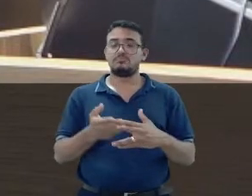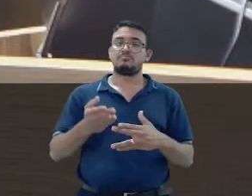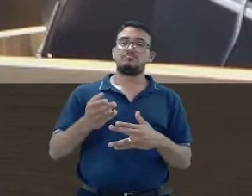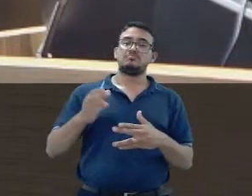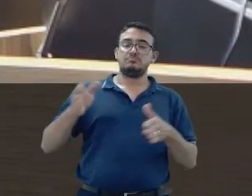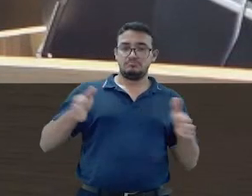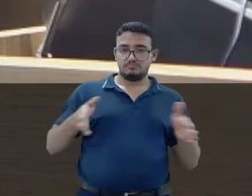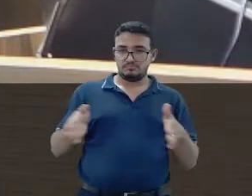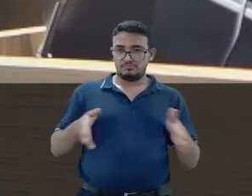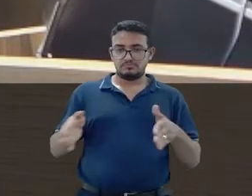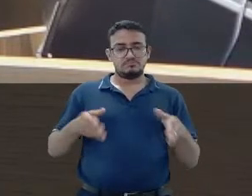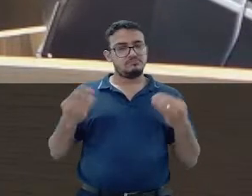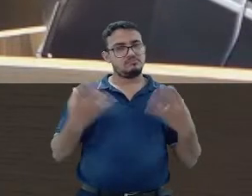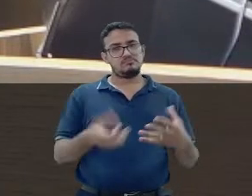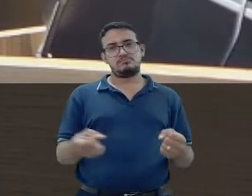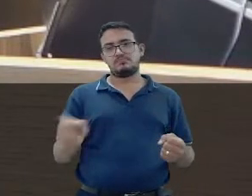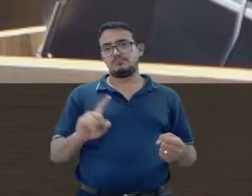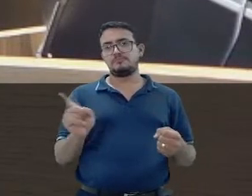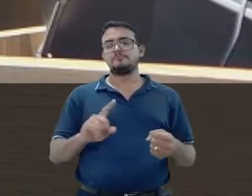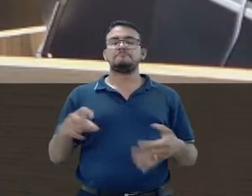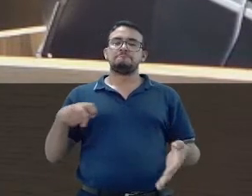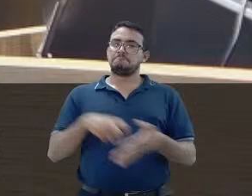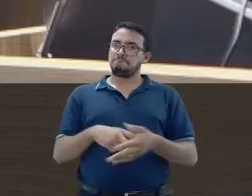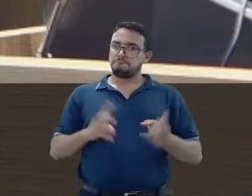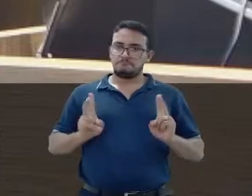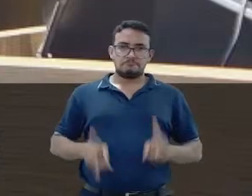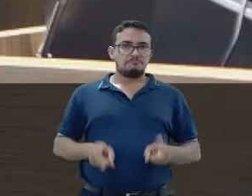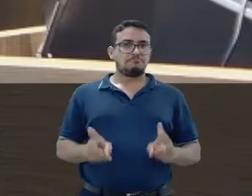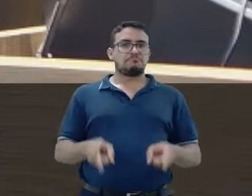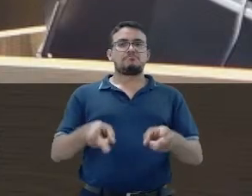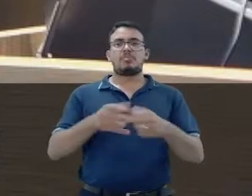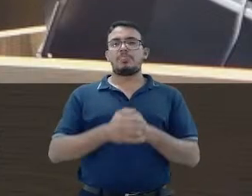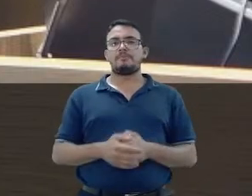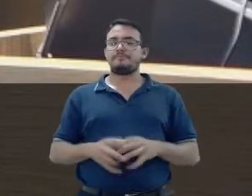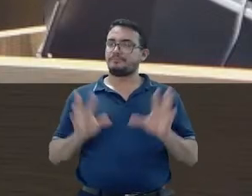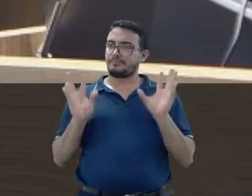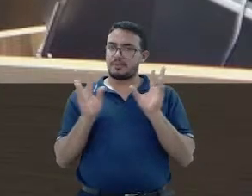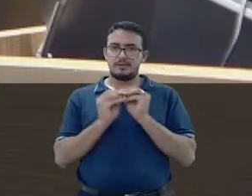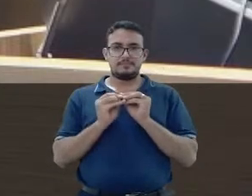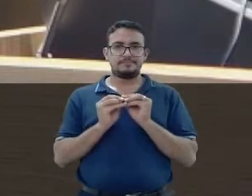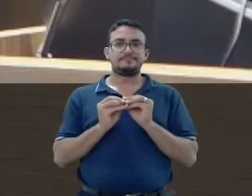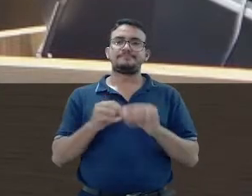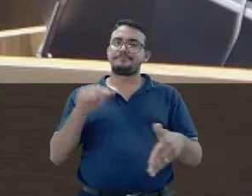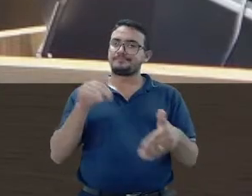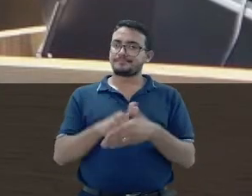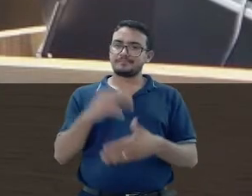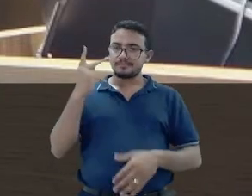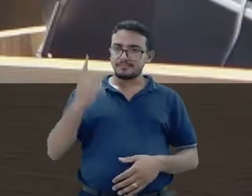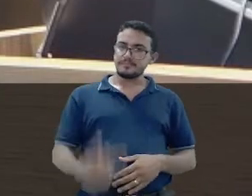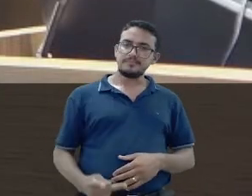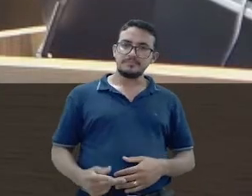nego o provimento mantendo a sentença por seus próprios fundamentos. Em síntese, senhor presidente, a nossa proposta de voto.